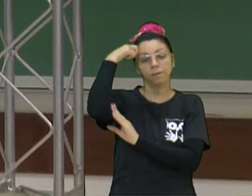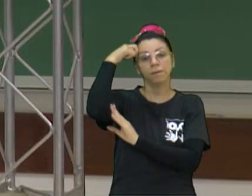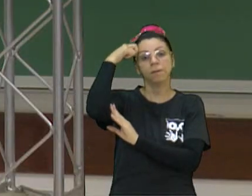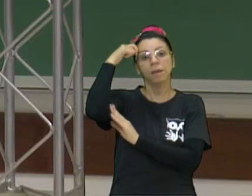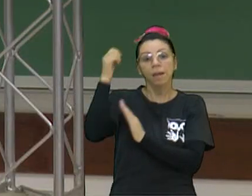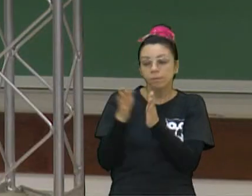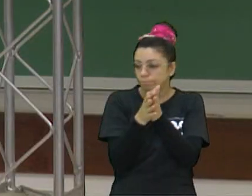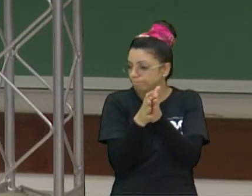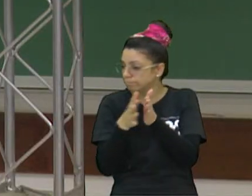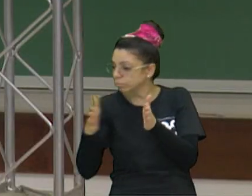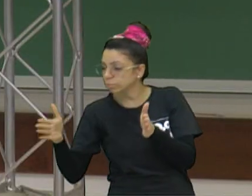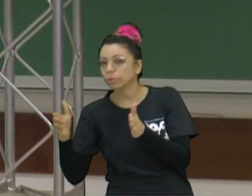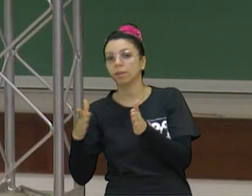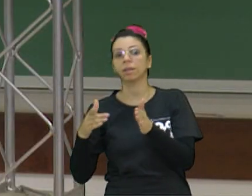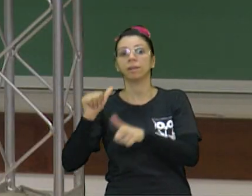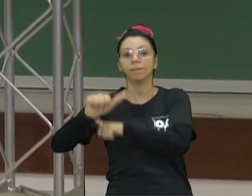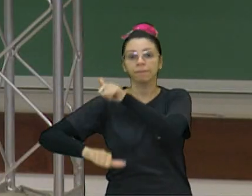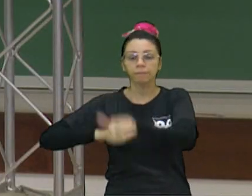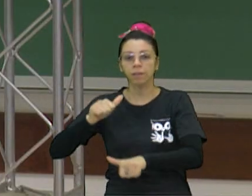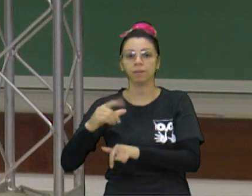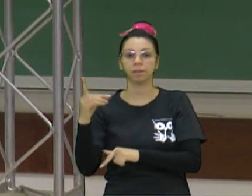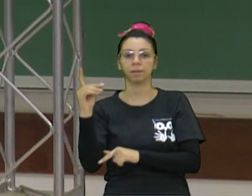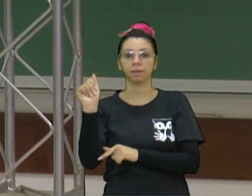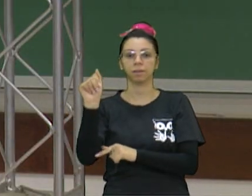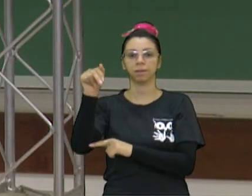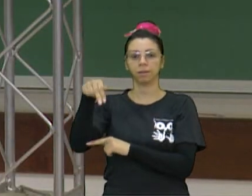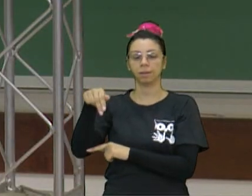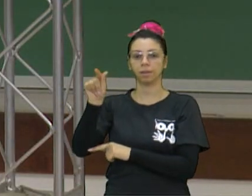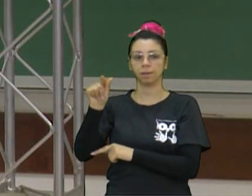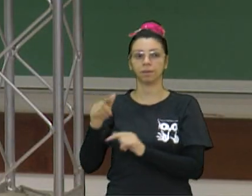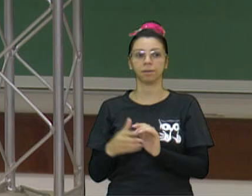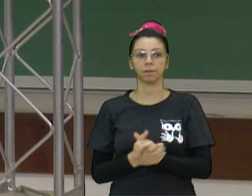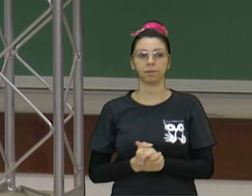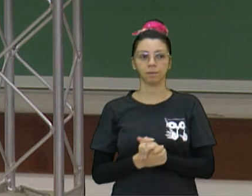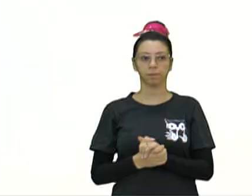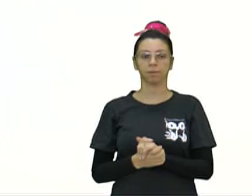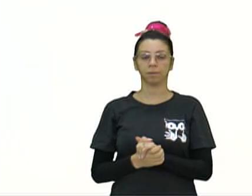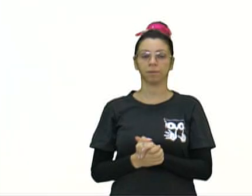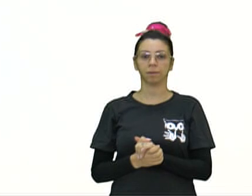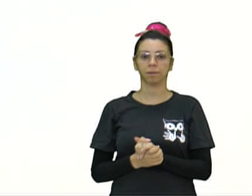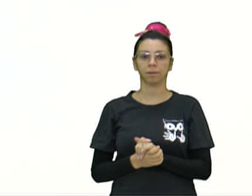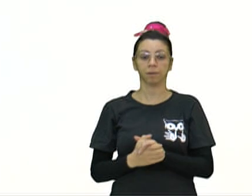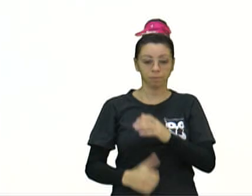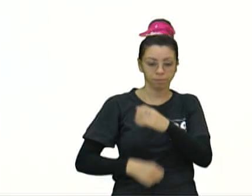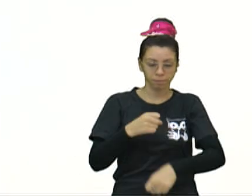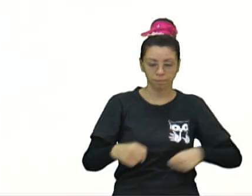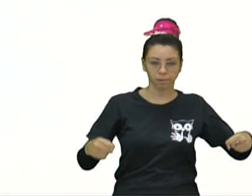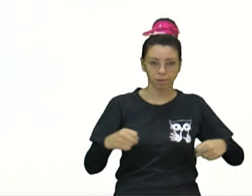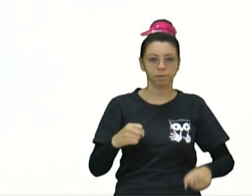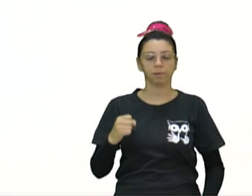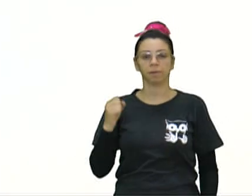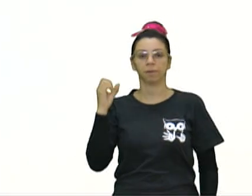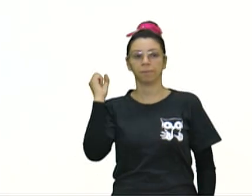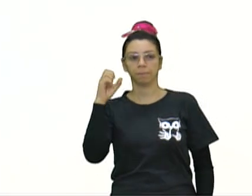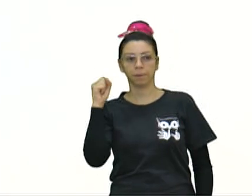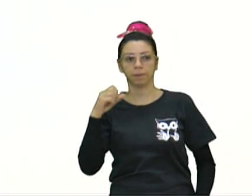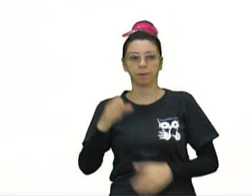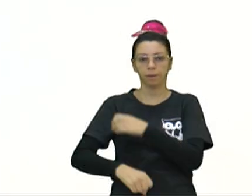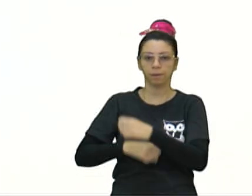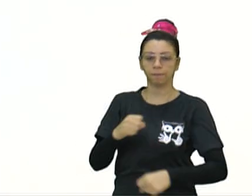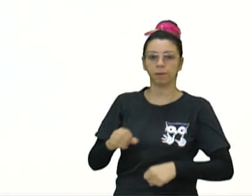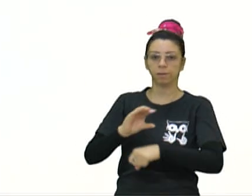preta. Aqui é o nome que cada uma delas leva, então da faixa branca e faixa cinza significa pureza